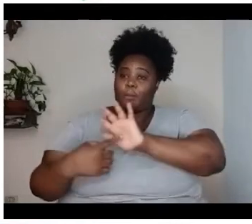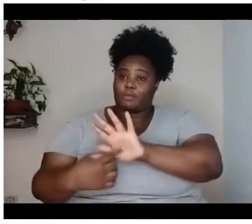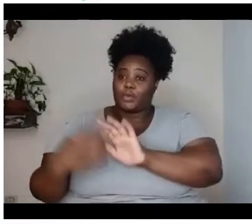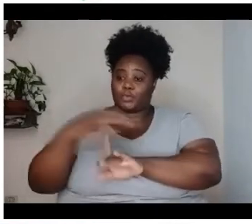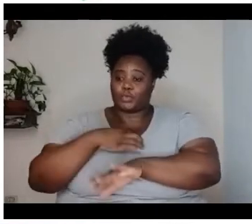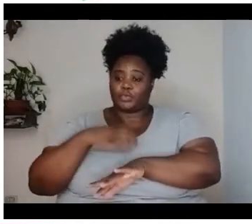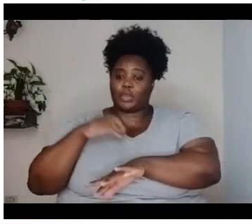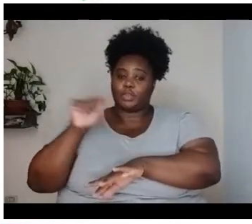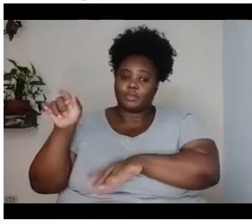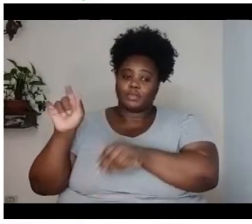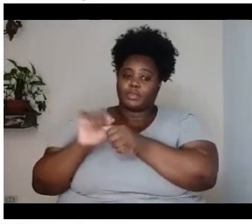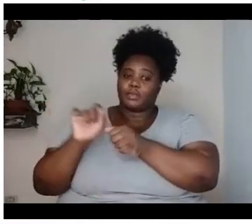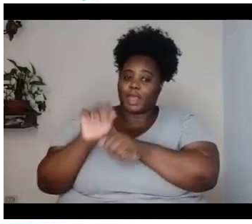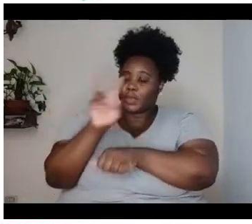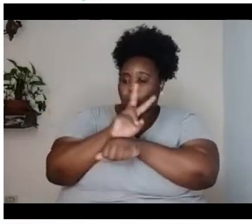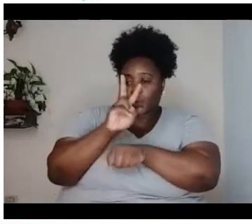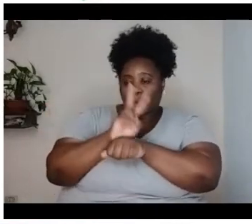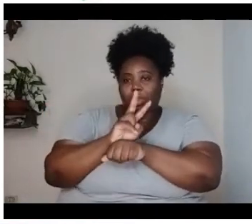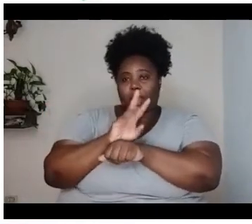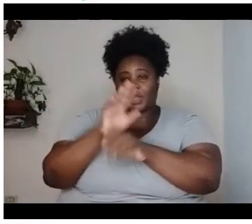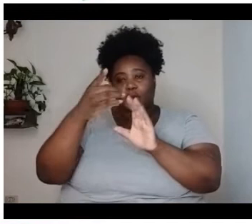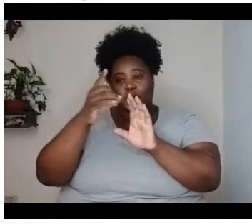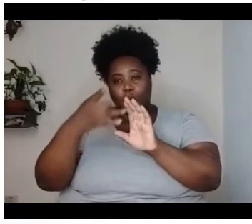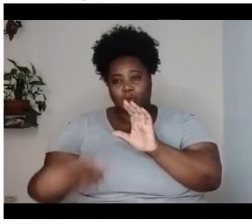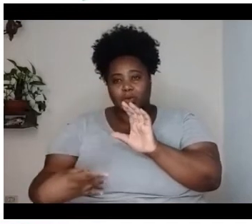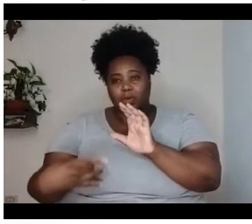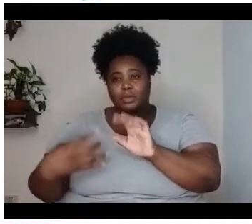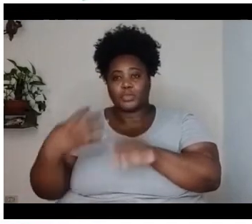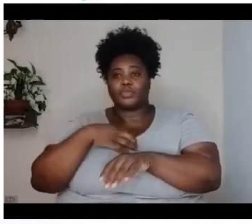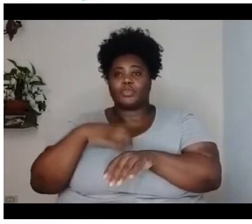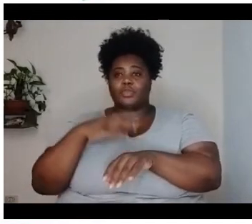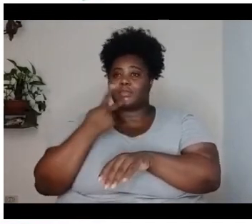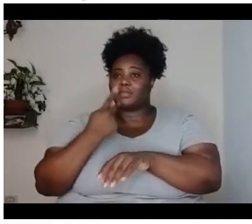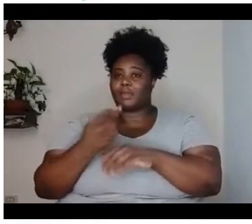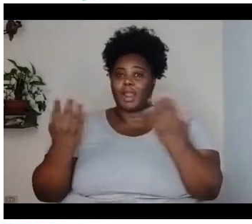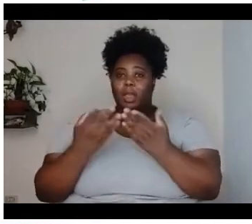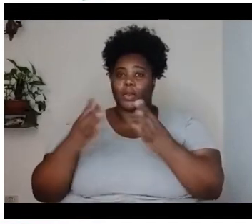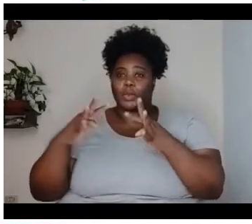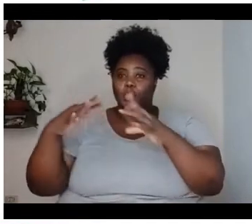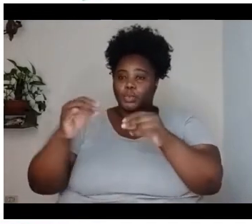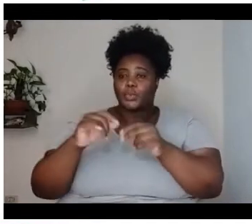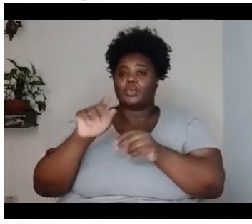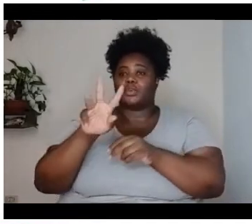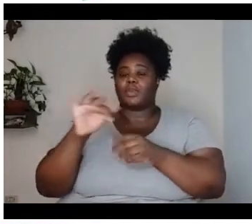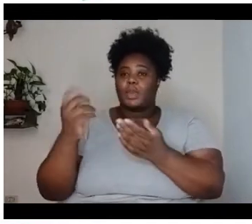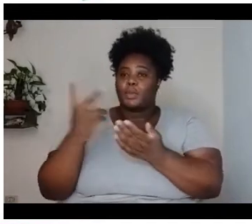toma cuidado com os detalhes, do jeito que você nos descreve agora, todo esse passo a passo, né?